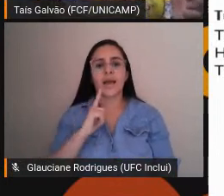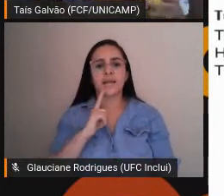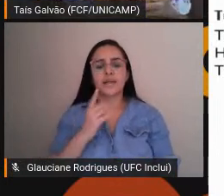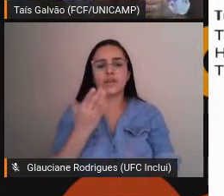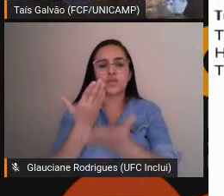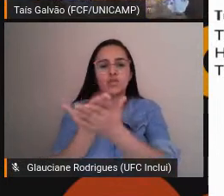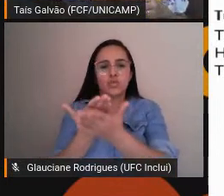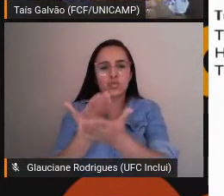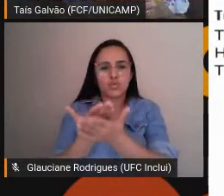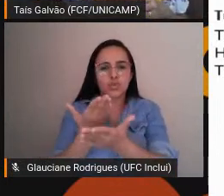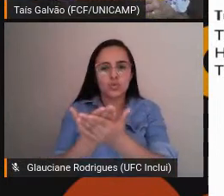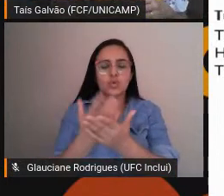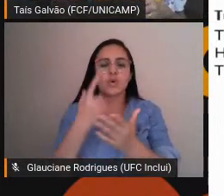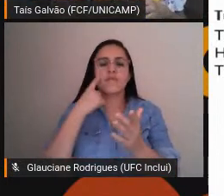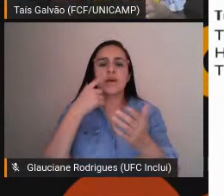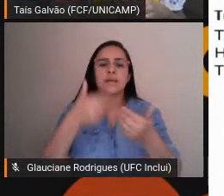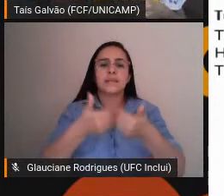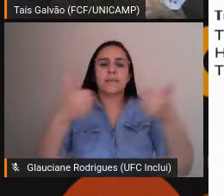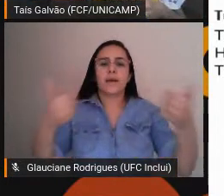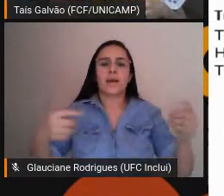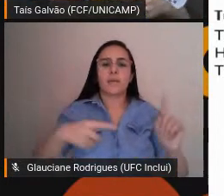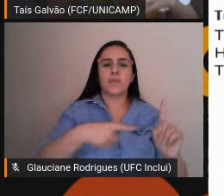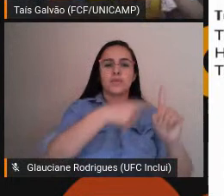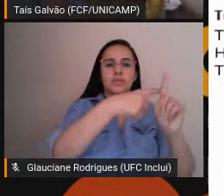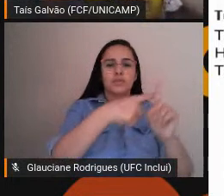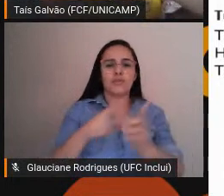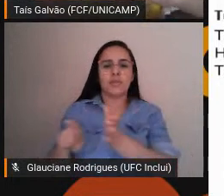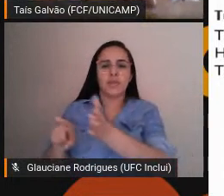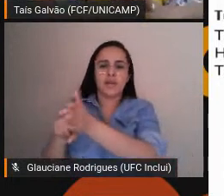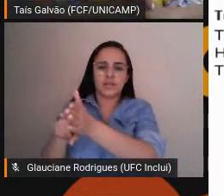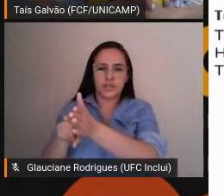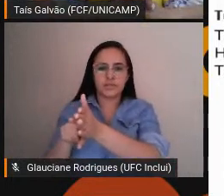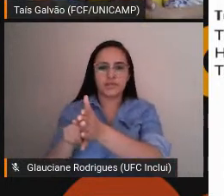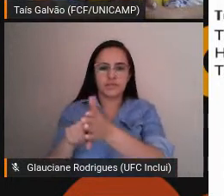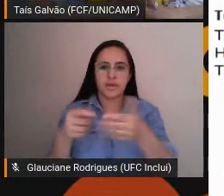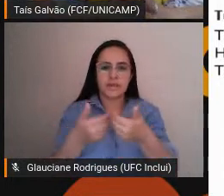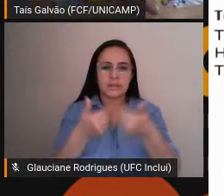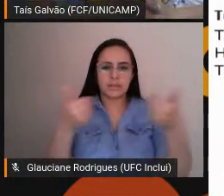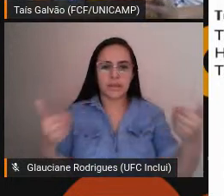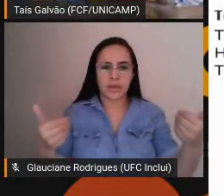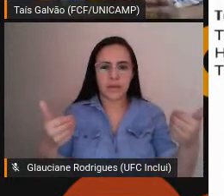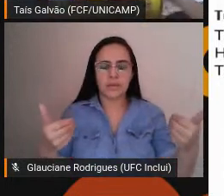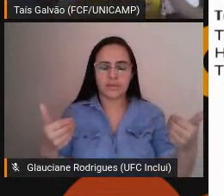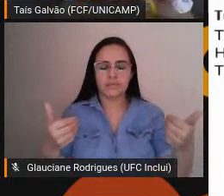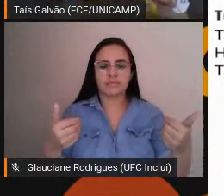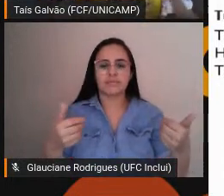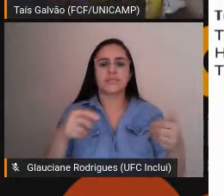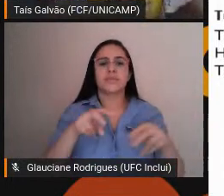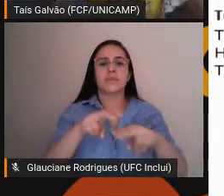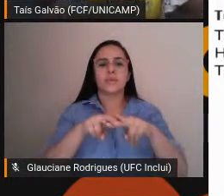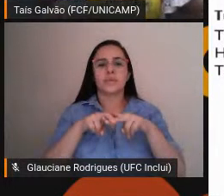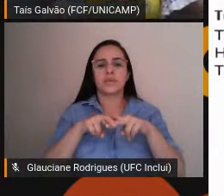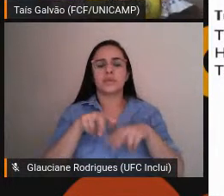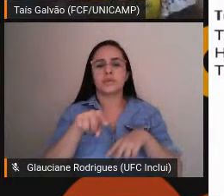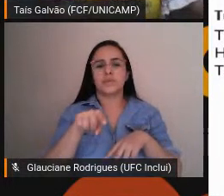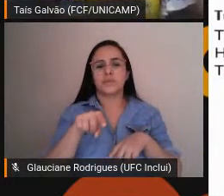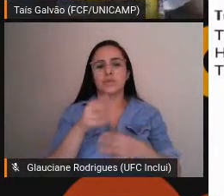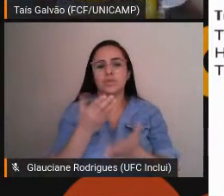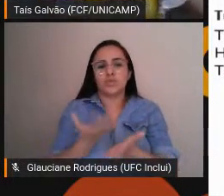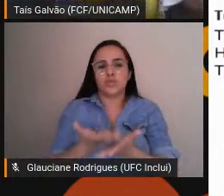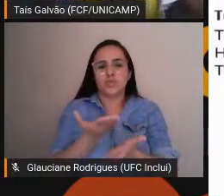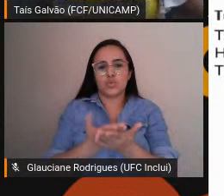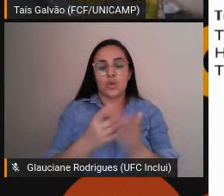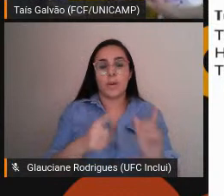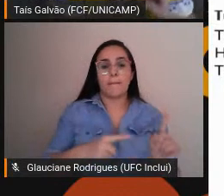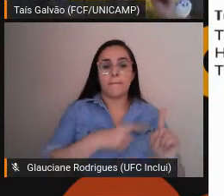entre resultado positivo e negativo, né? Então, os estudos, né, com resultado